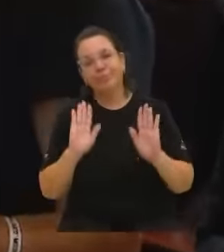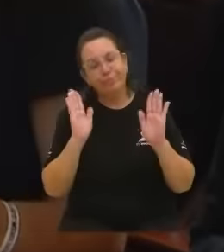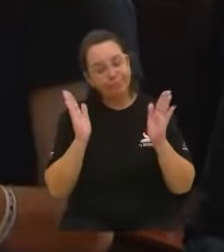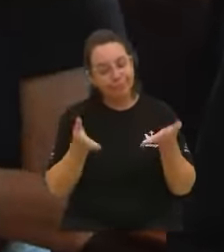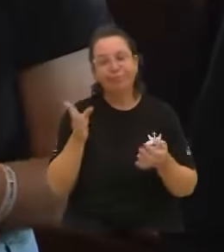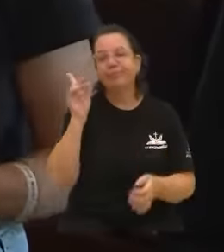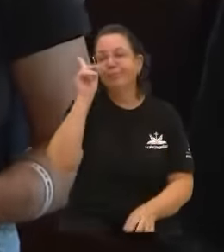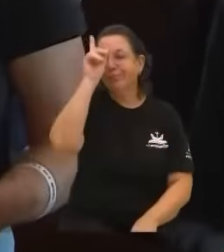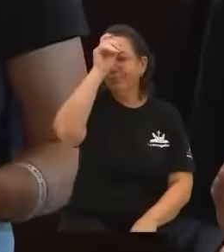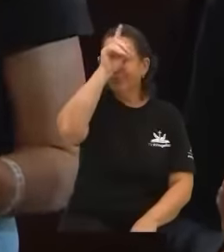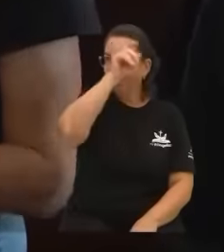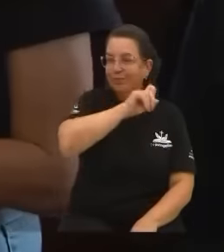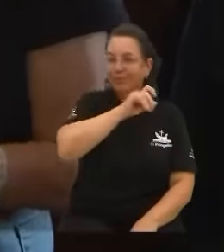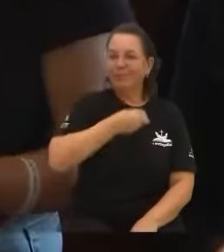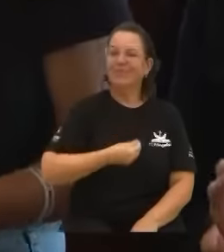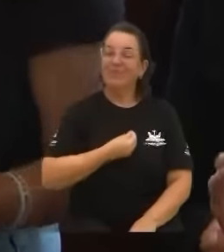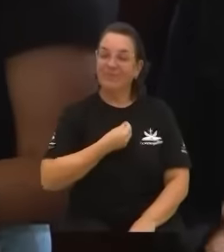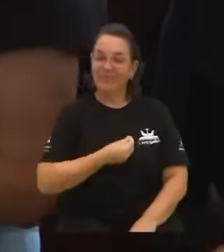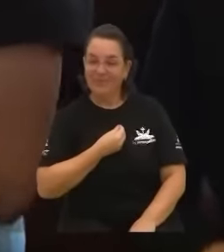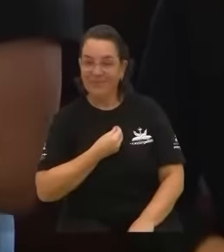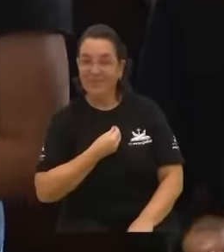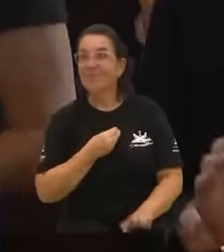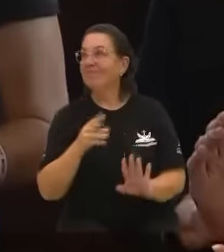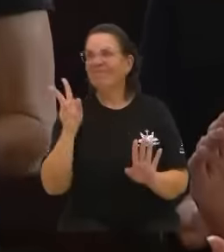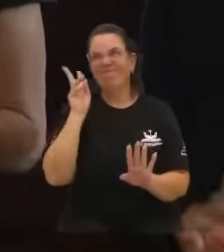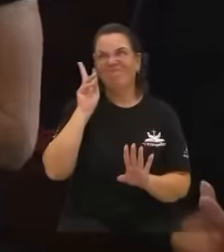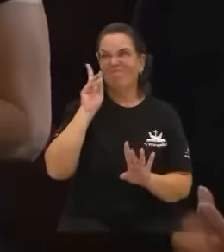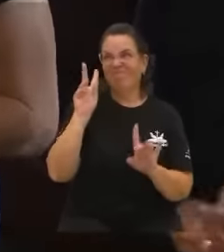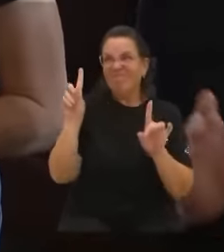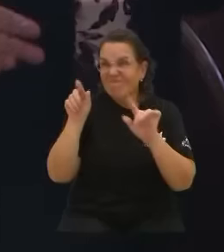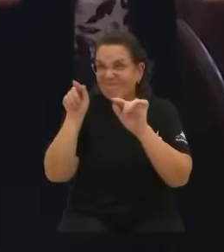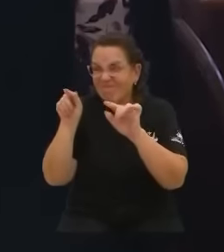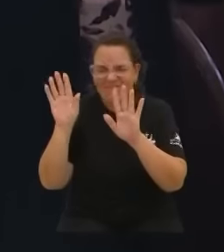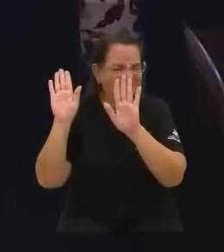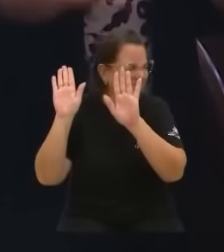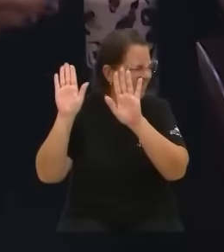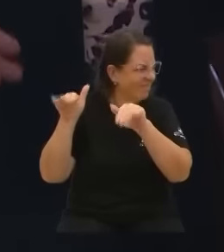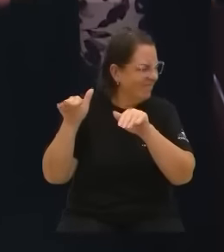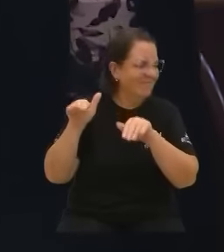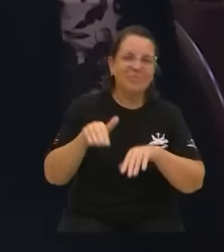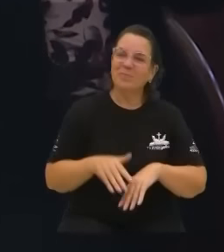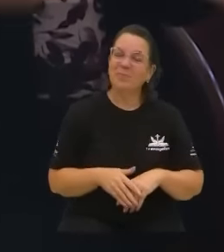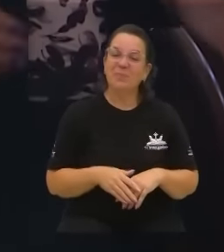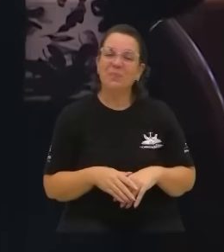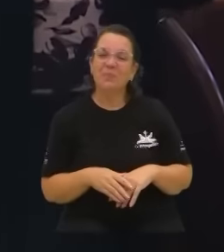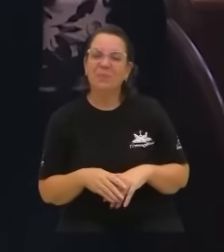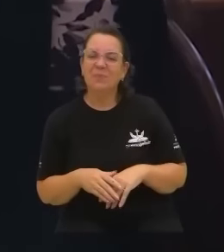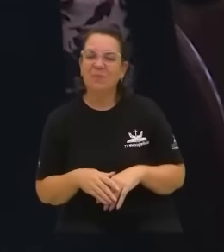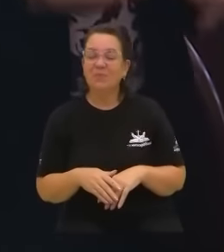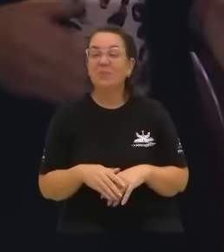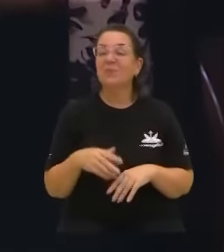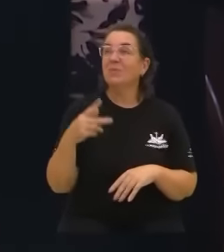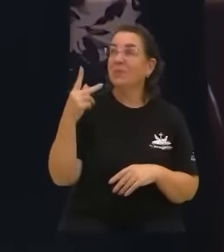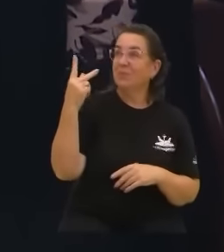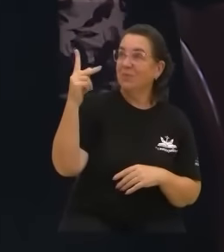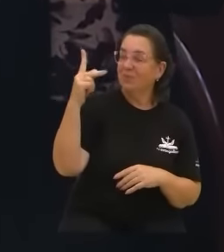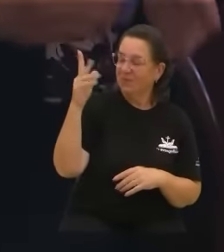É difícil agora viver sem lembrar-me de ti. Te